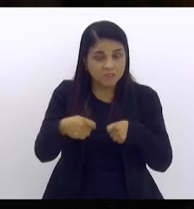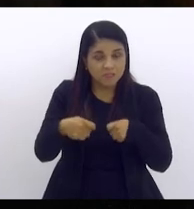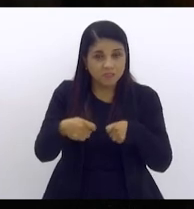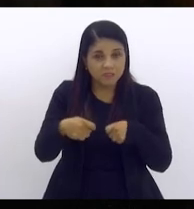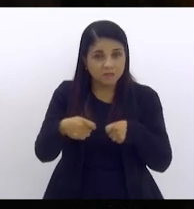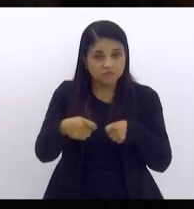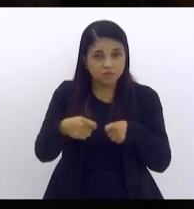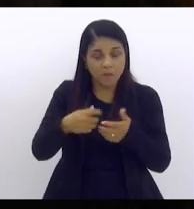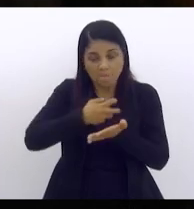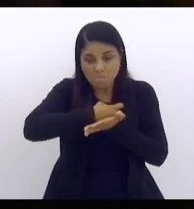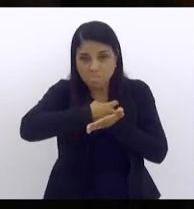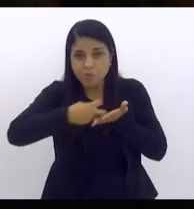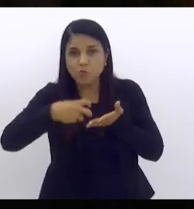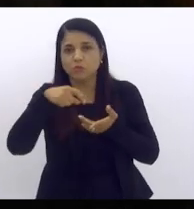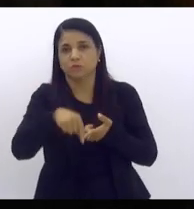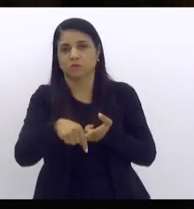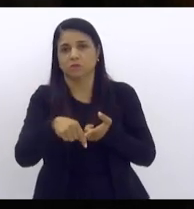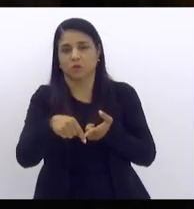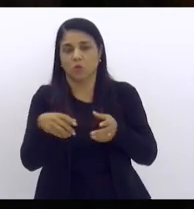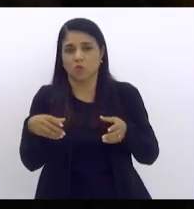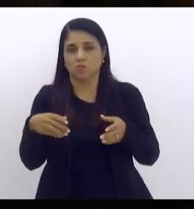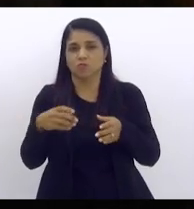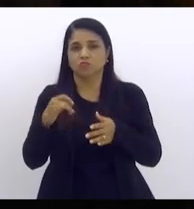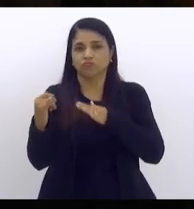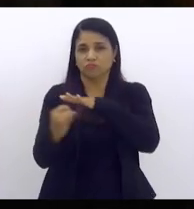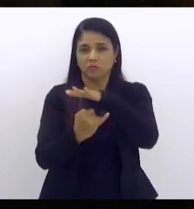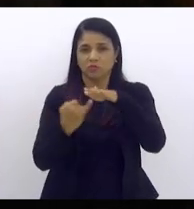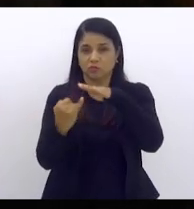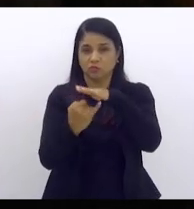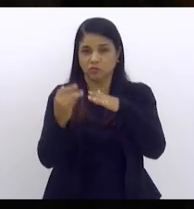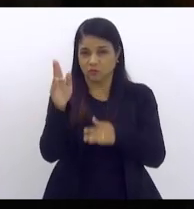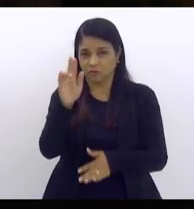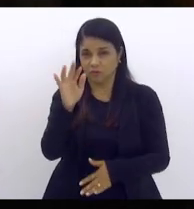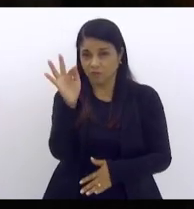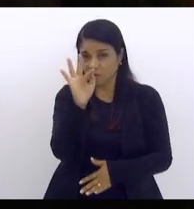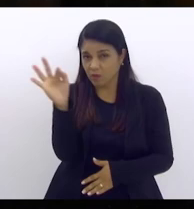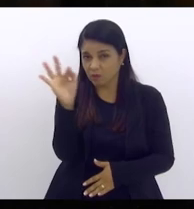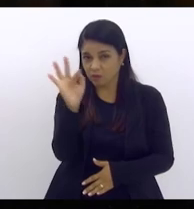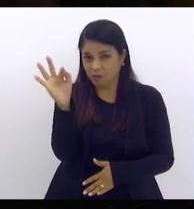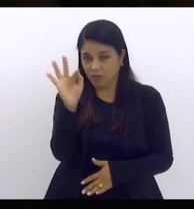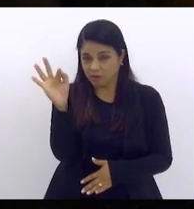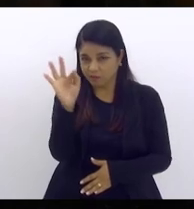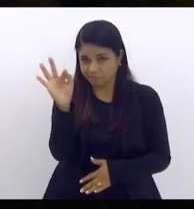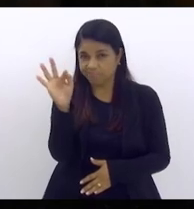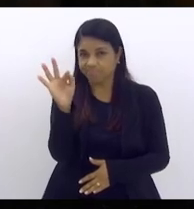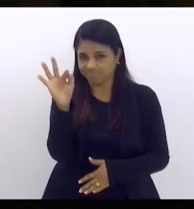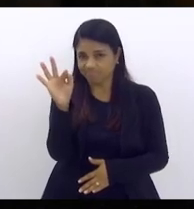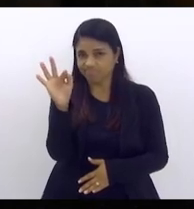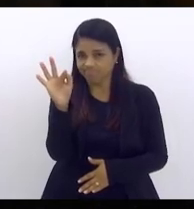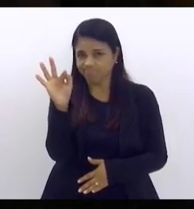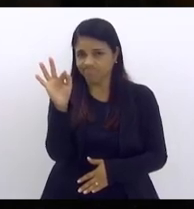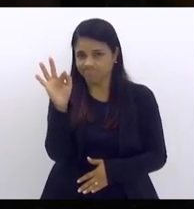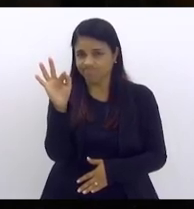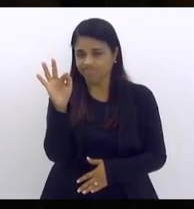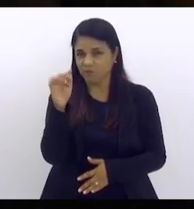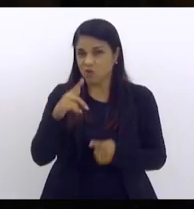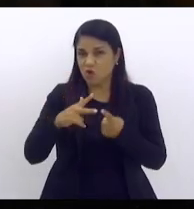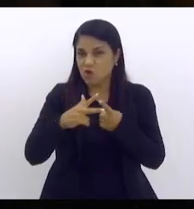e coletiva, sob o ponto de vista corretivo, muito